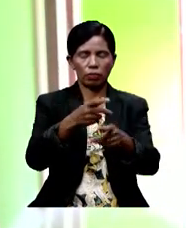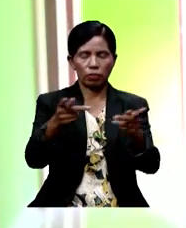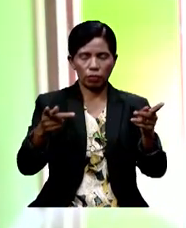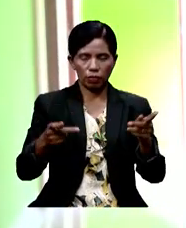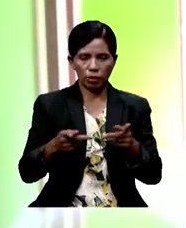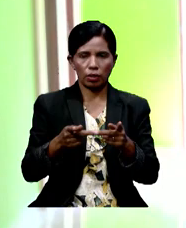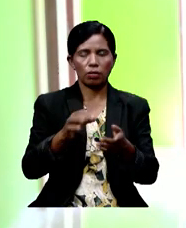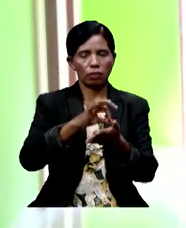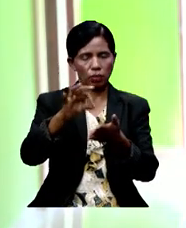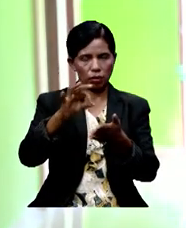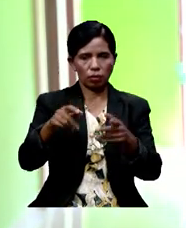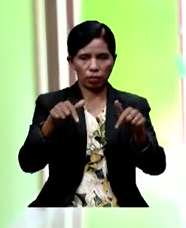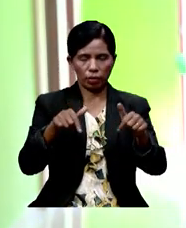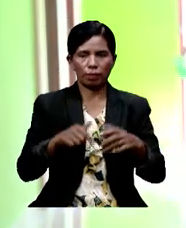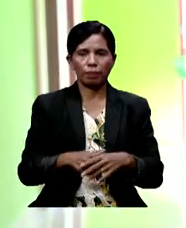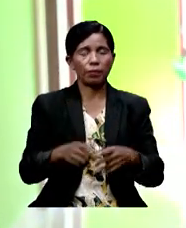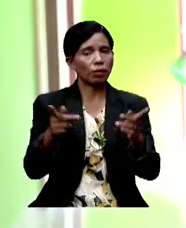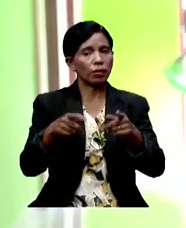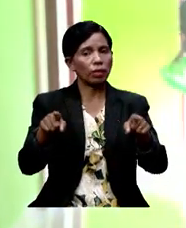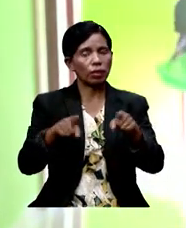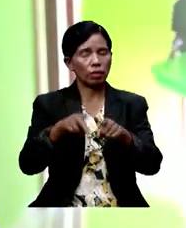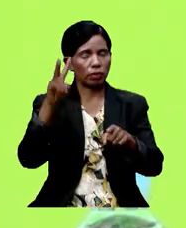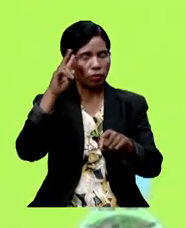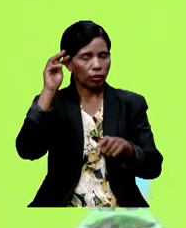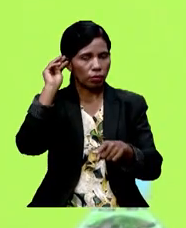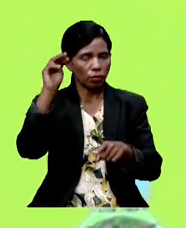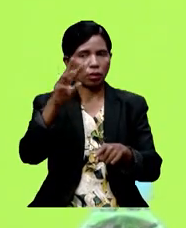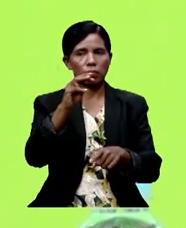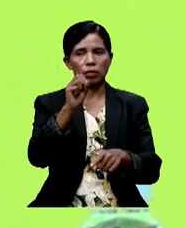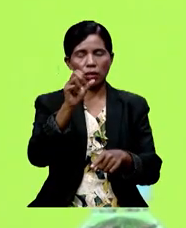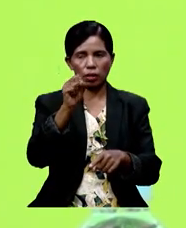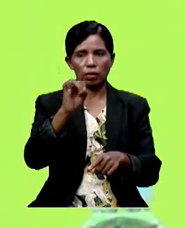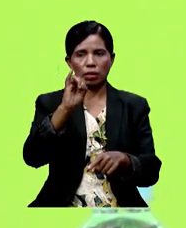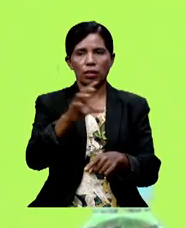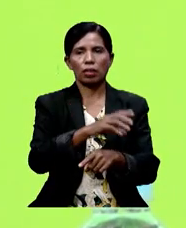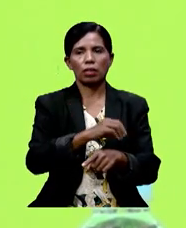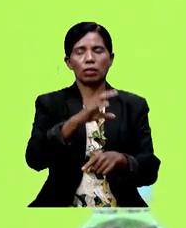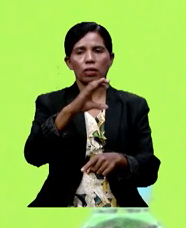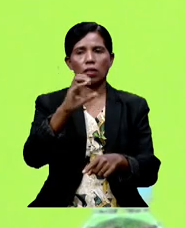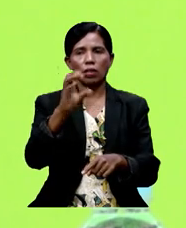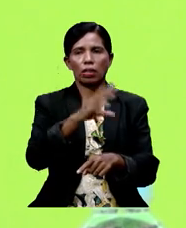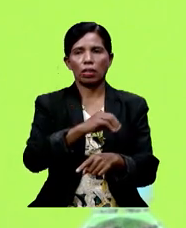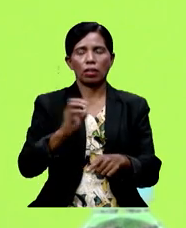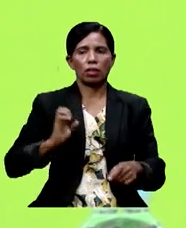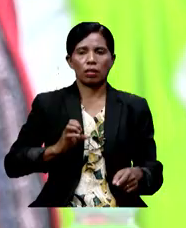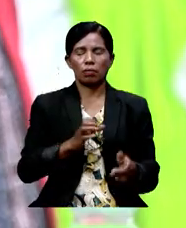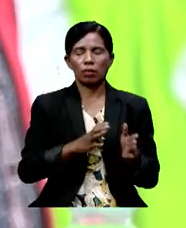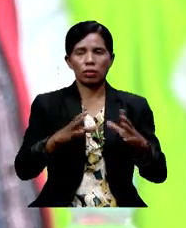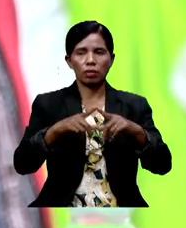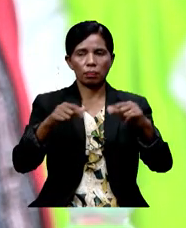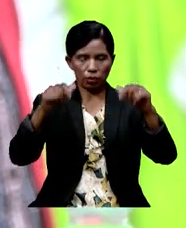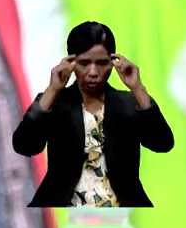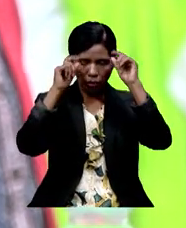linya. Ia fatin anesan vice minister solidaridade social no inclusão seu brites no embaixador Japão e Timor